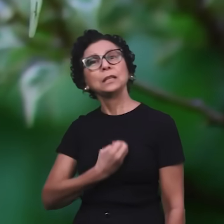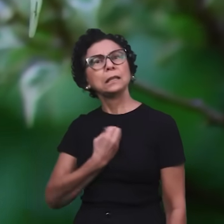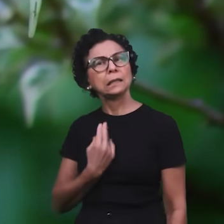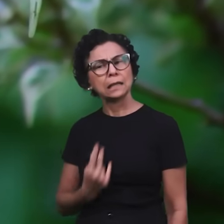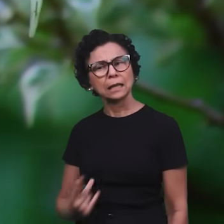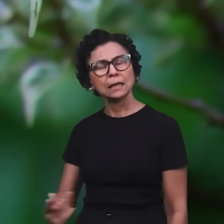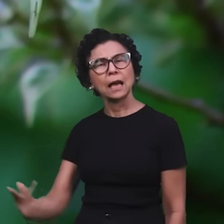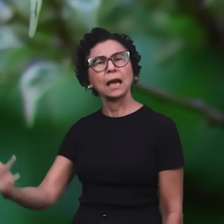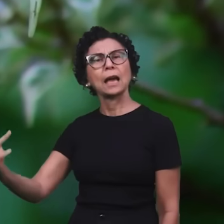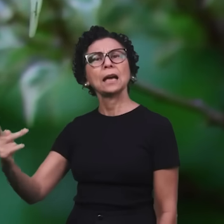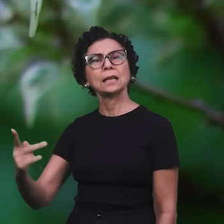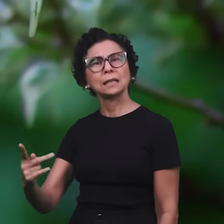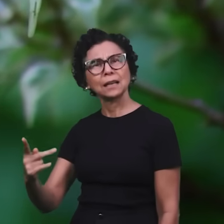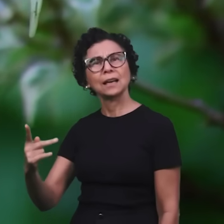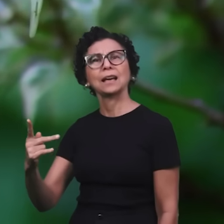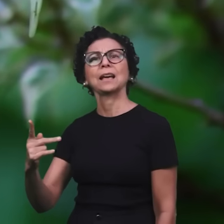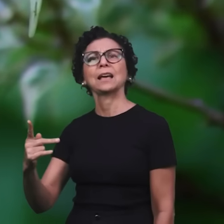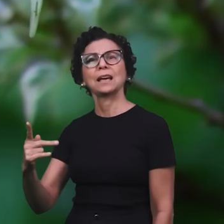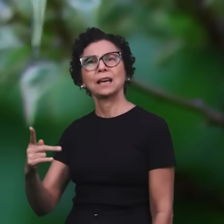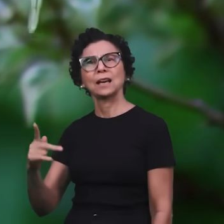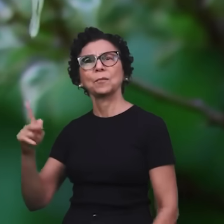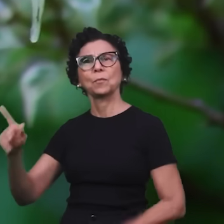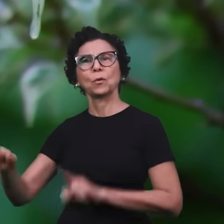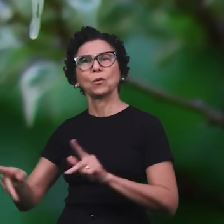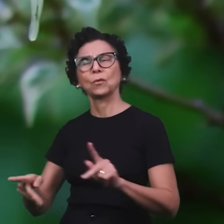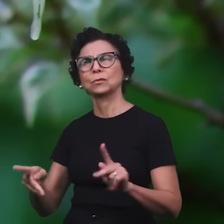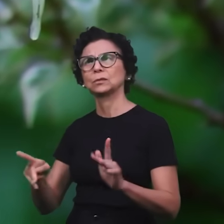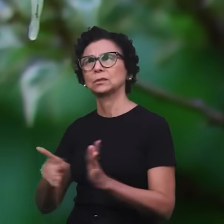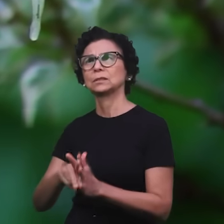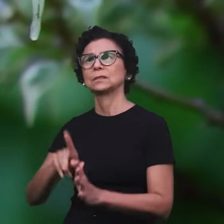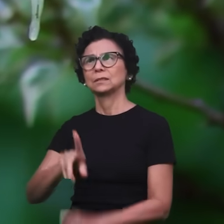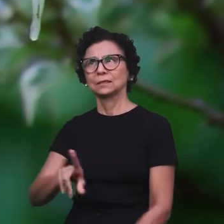ordena a vida para sempre,